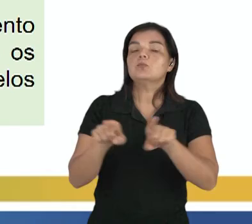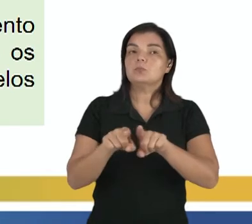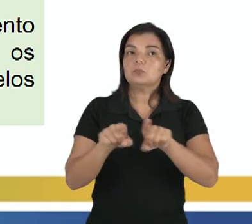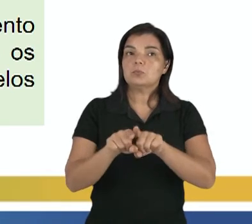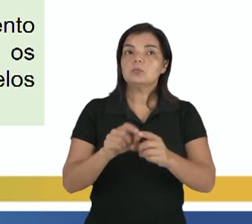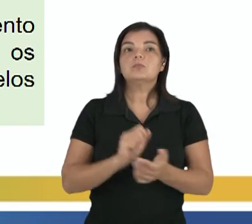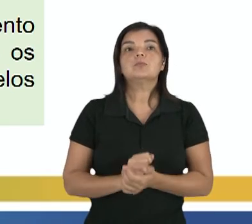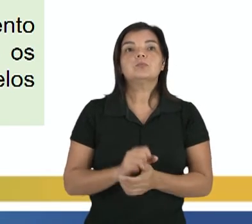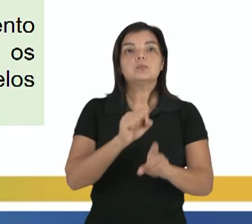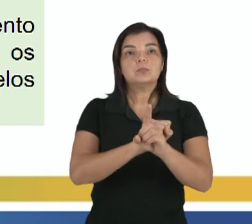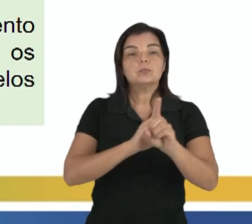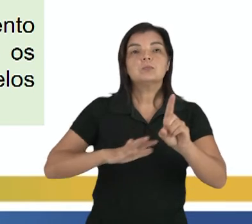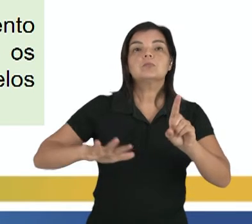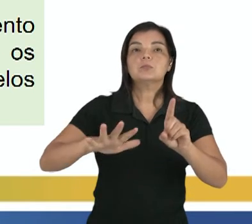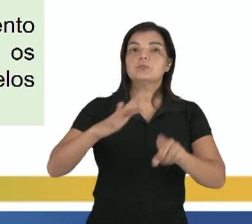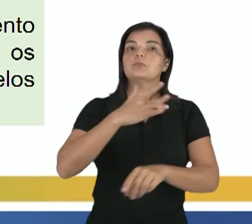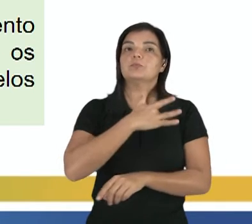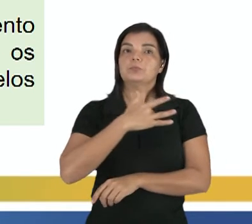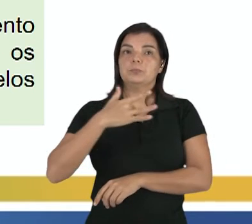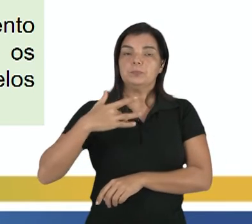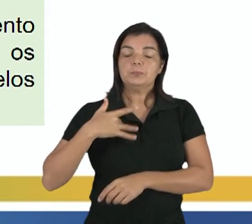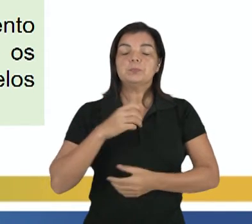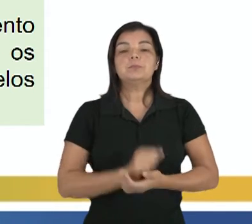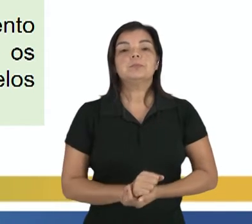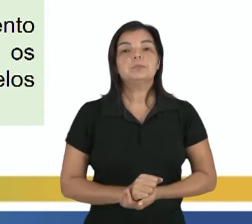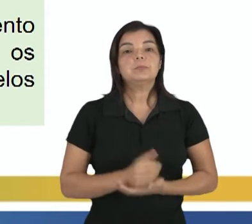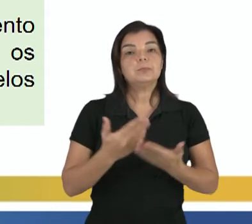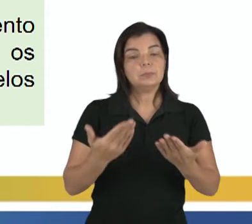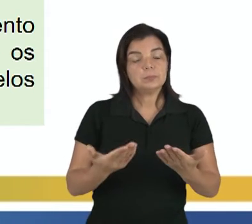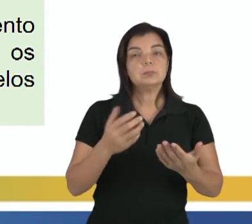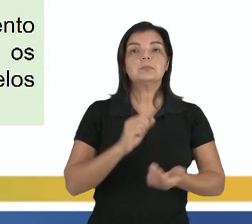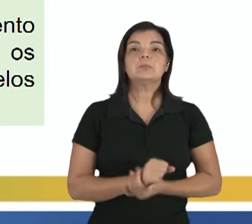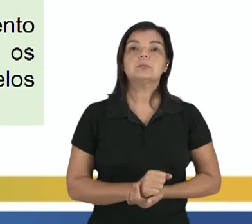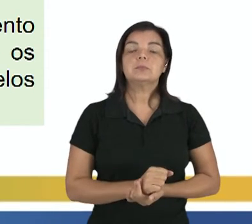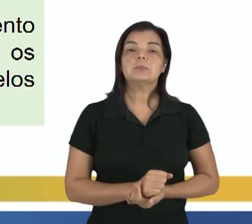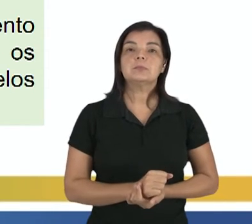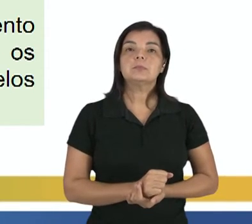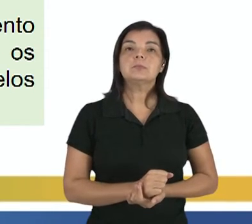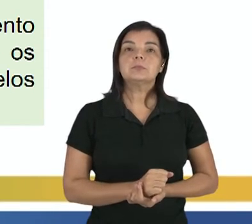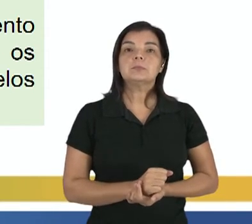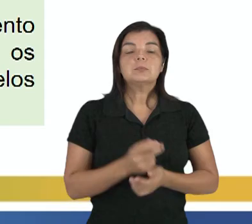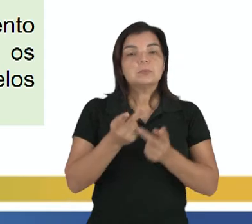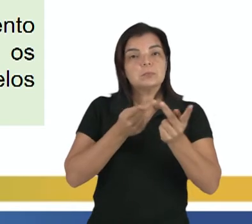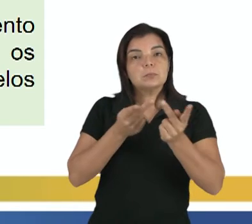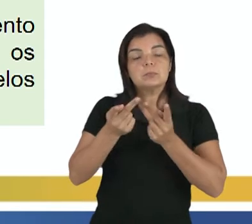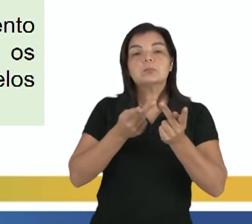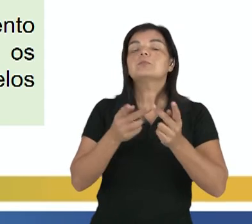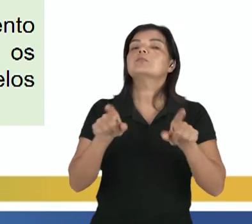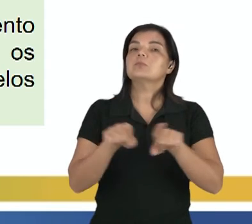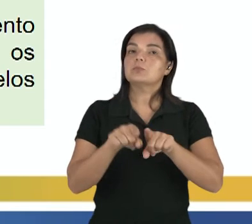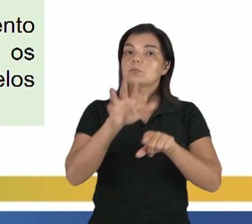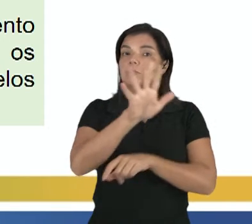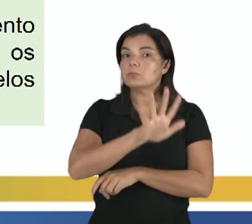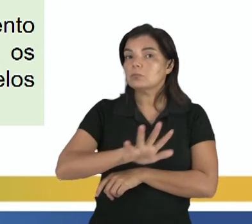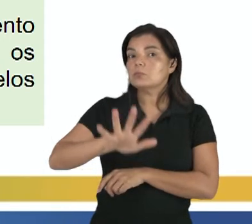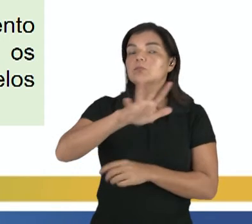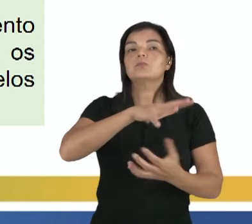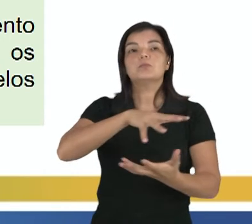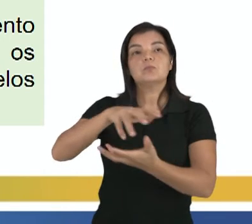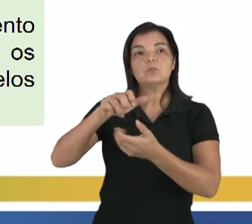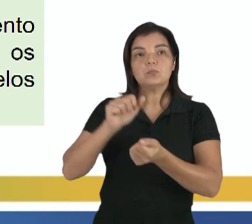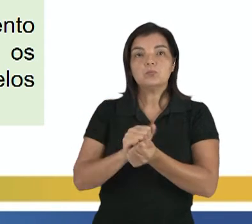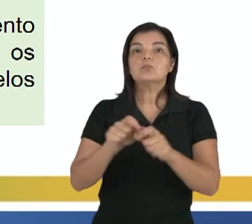as determinantes sociais da saúde. Né? Essa organização ela é mundial e